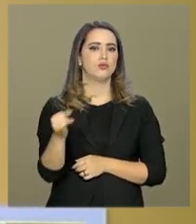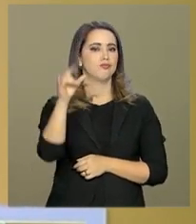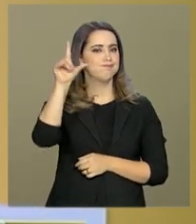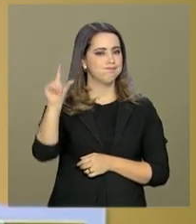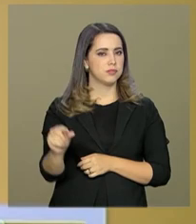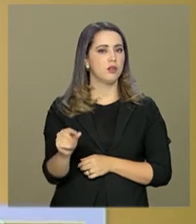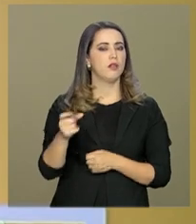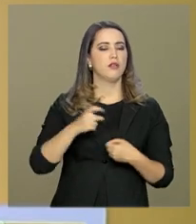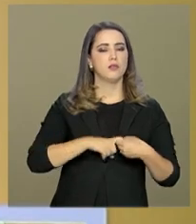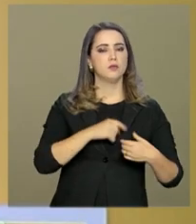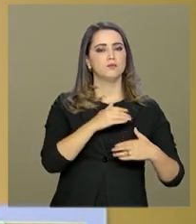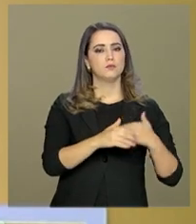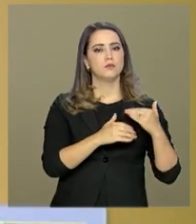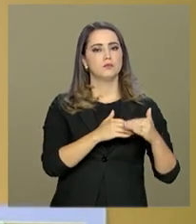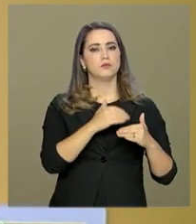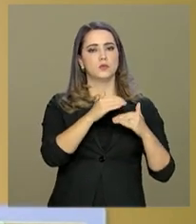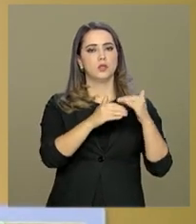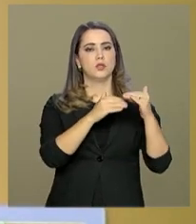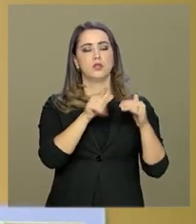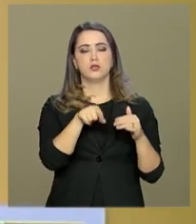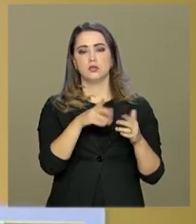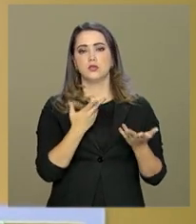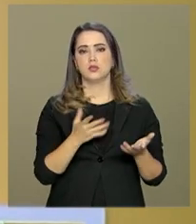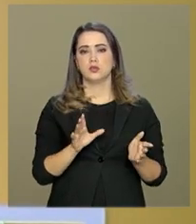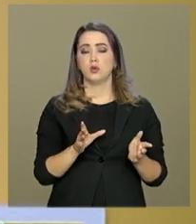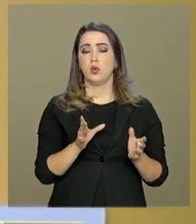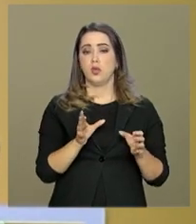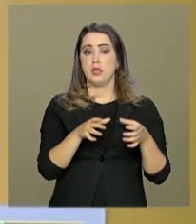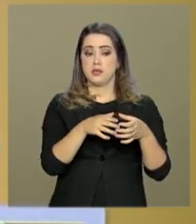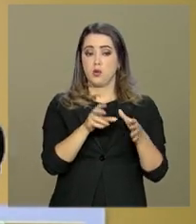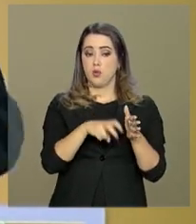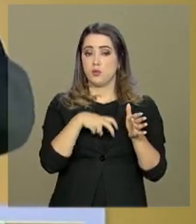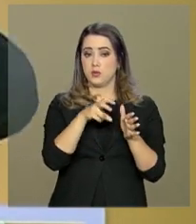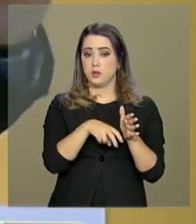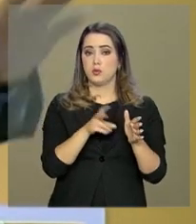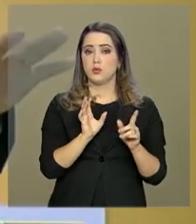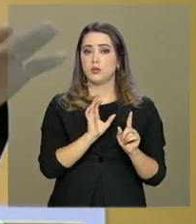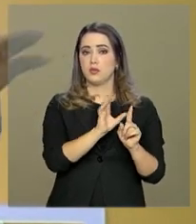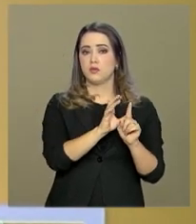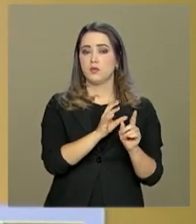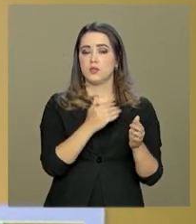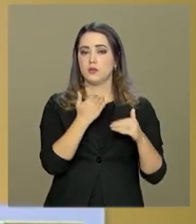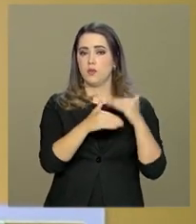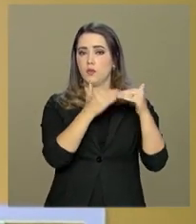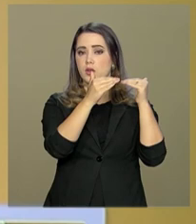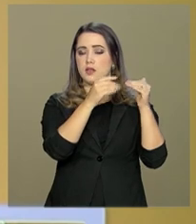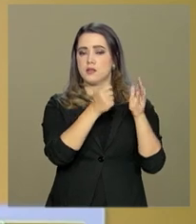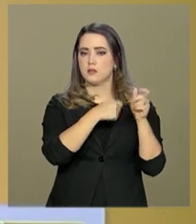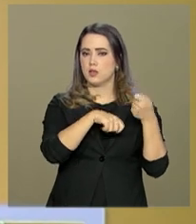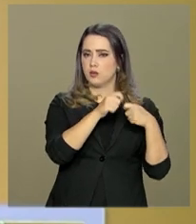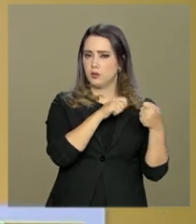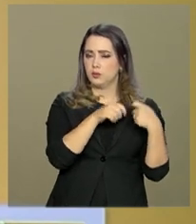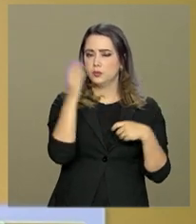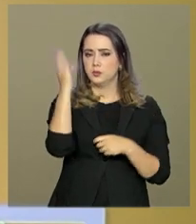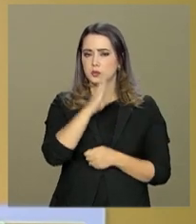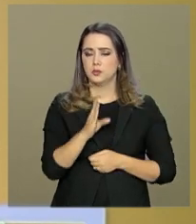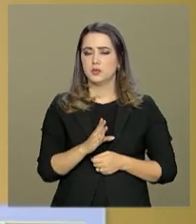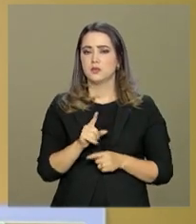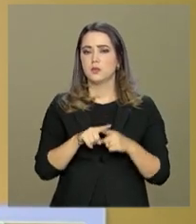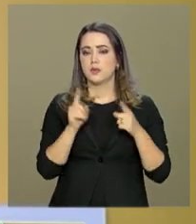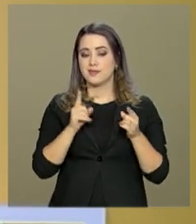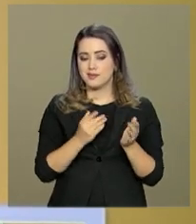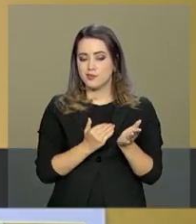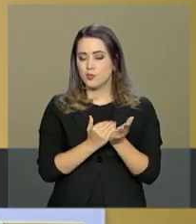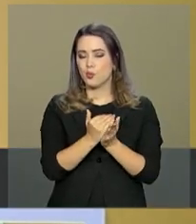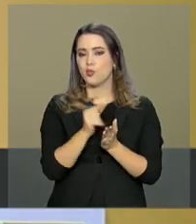aliás setor esse que foi o indutor da retomada do crescimento que depois se espalhou pelos demais setores da economia mas o